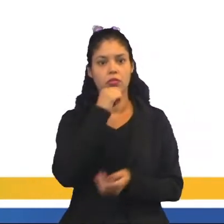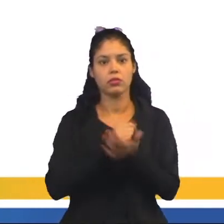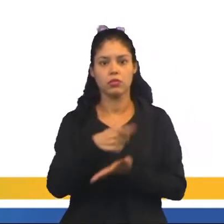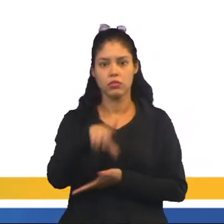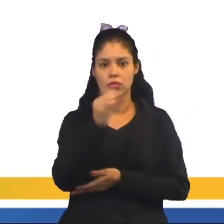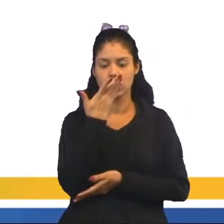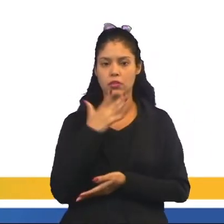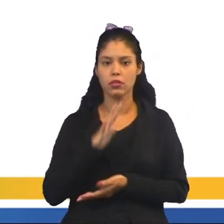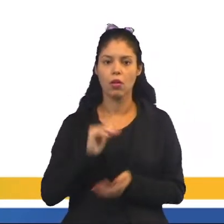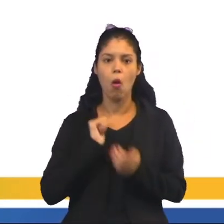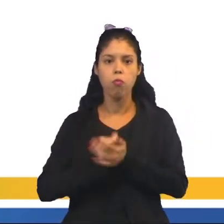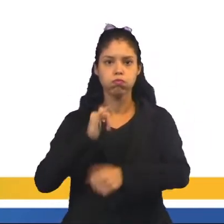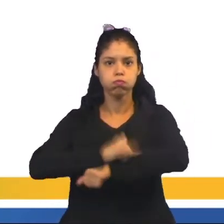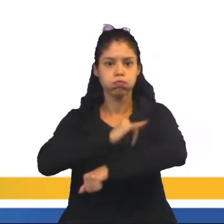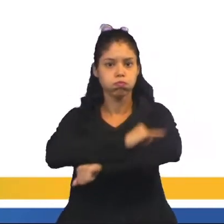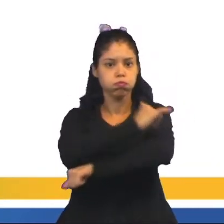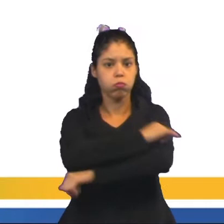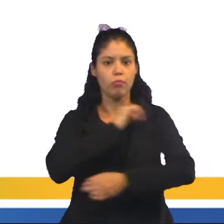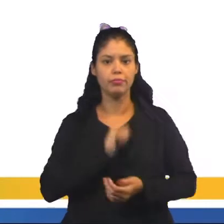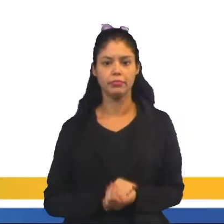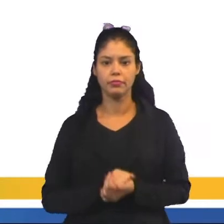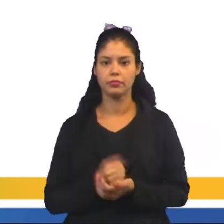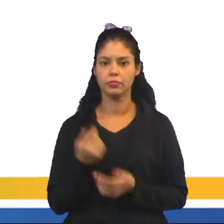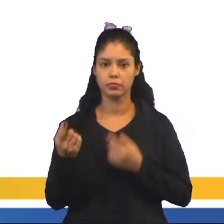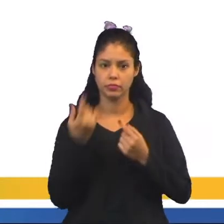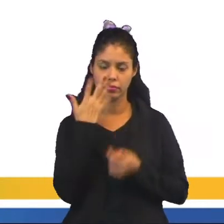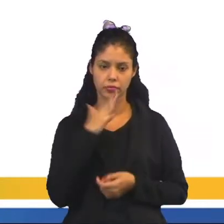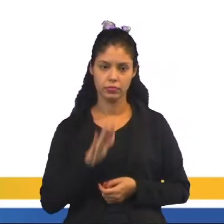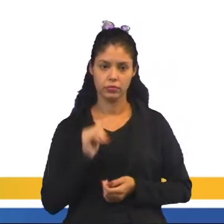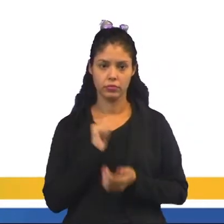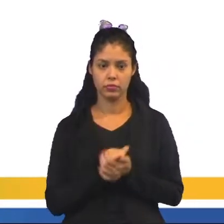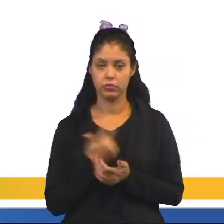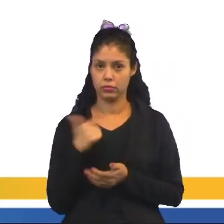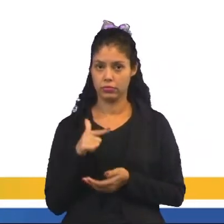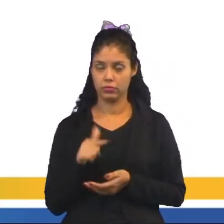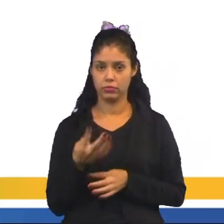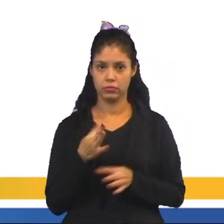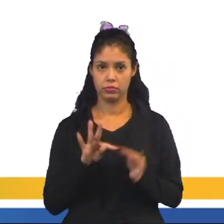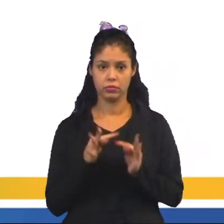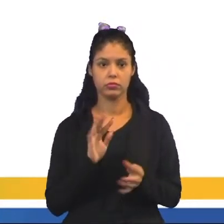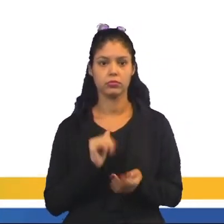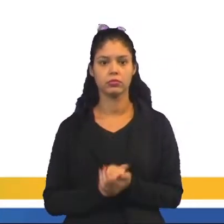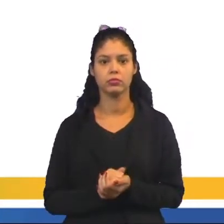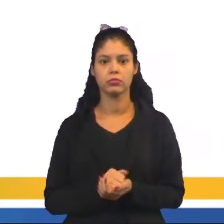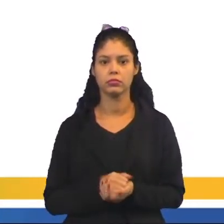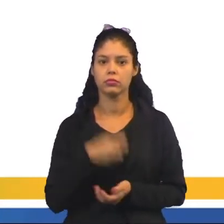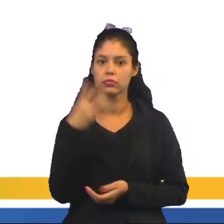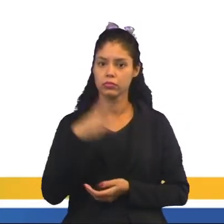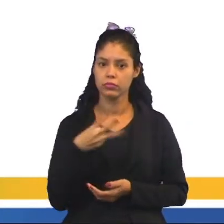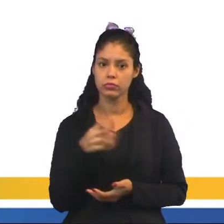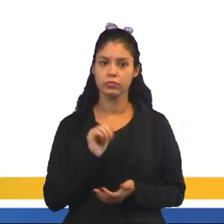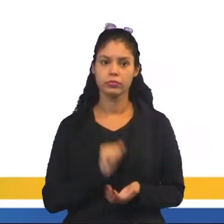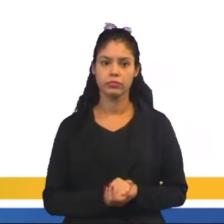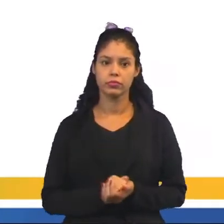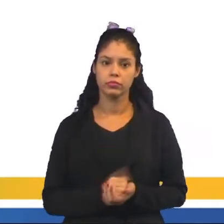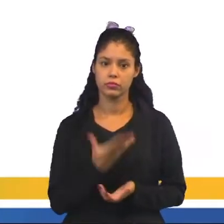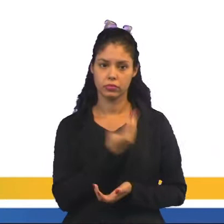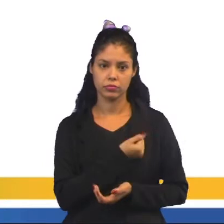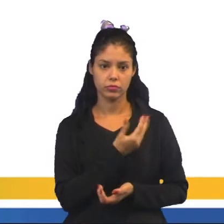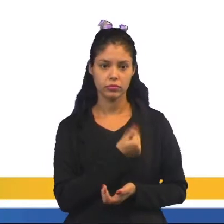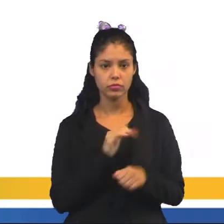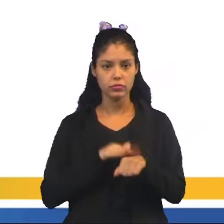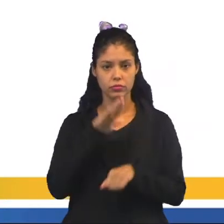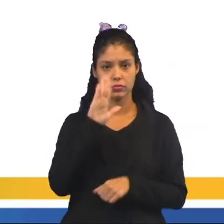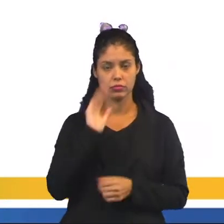vezes as chances da criança ser obesa em relação à criança sem tecnologia. Com 3 dispositivos, esse número